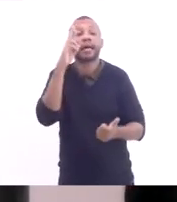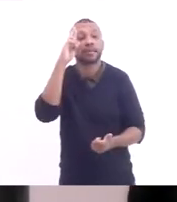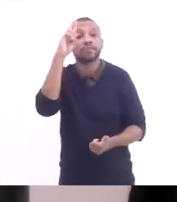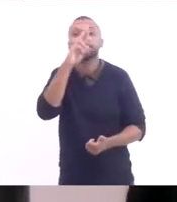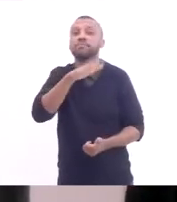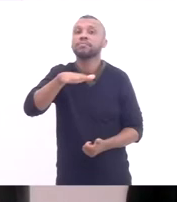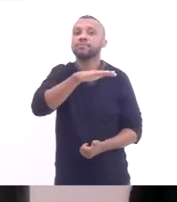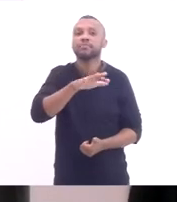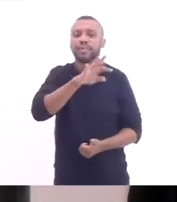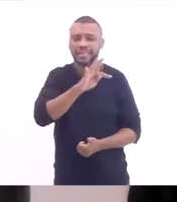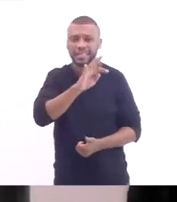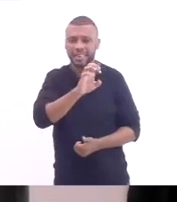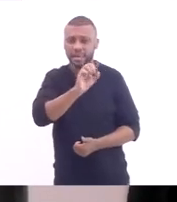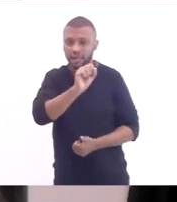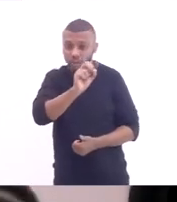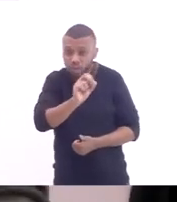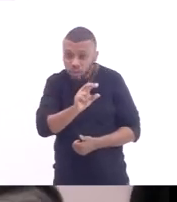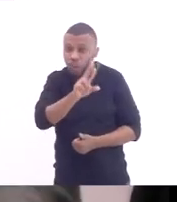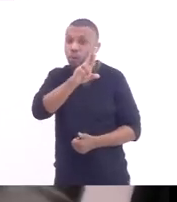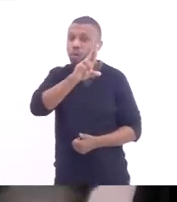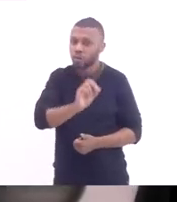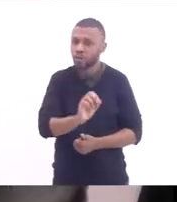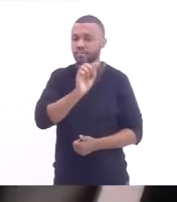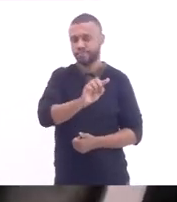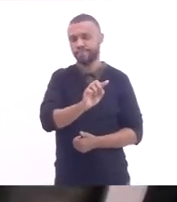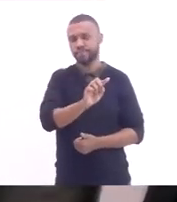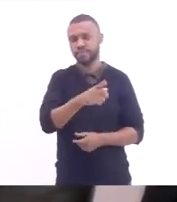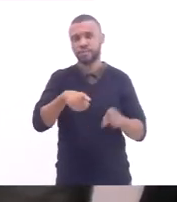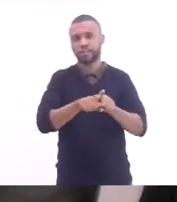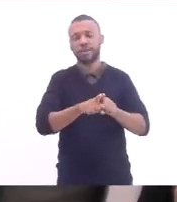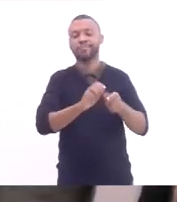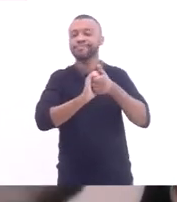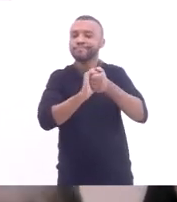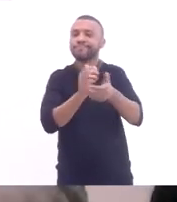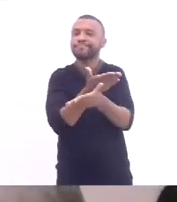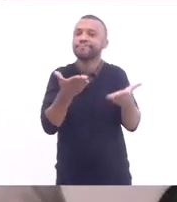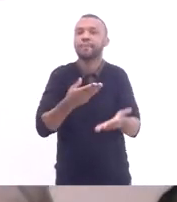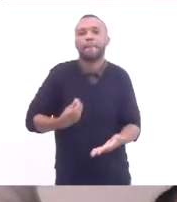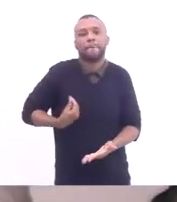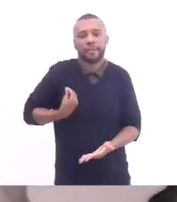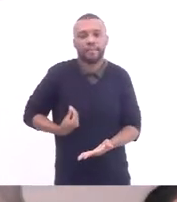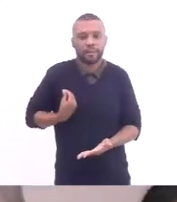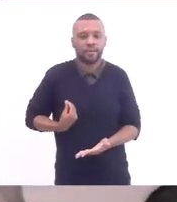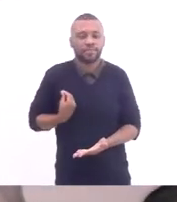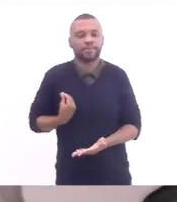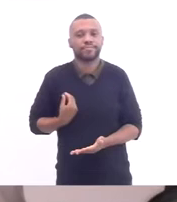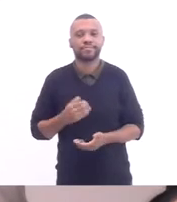do Estado. E cumprimento a todos presentes. E,